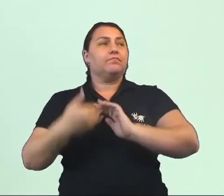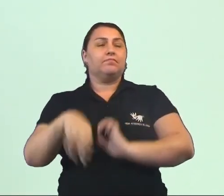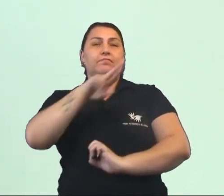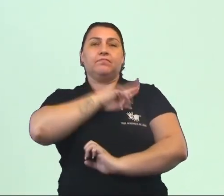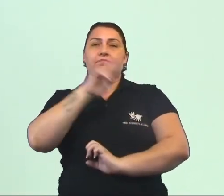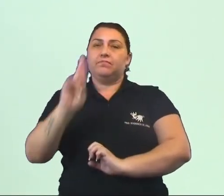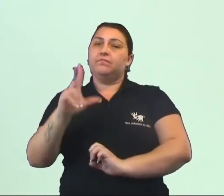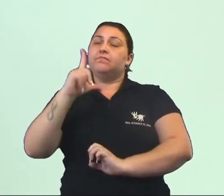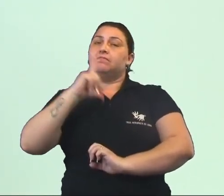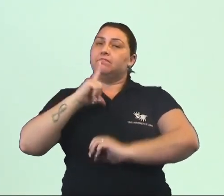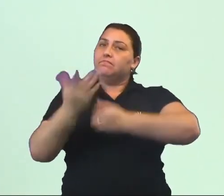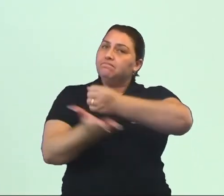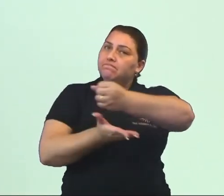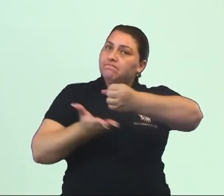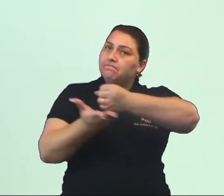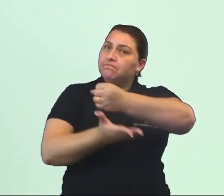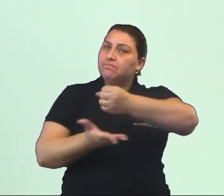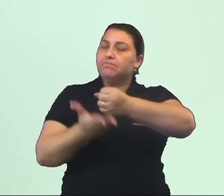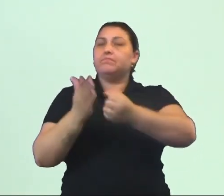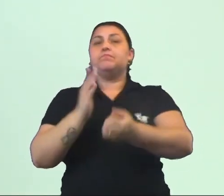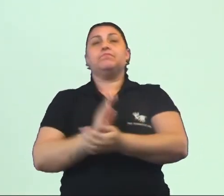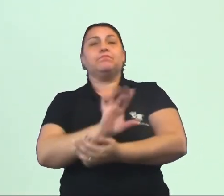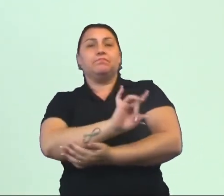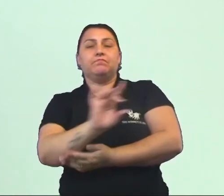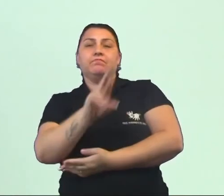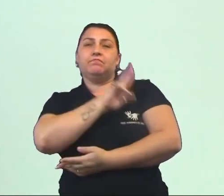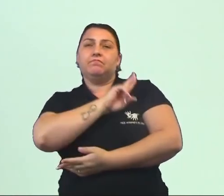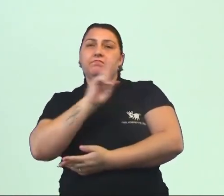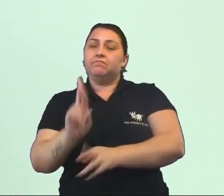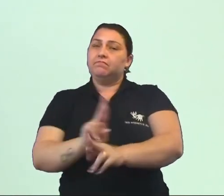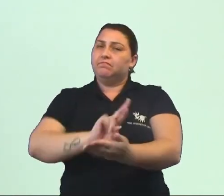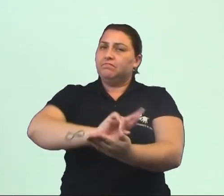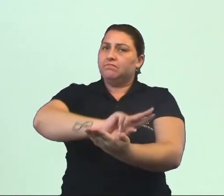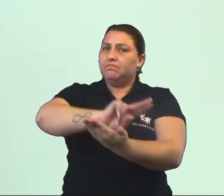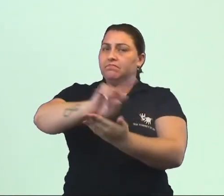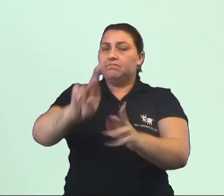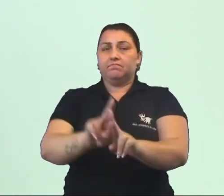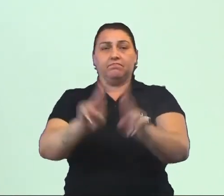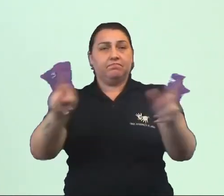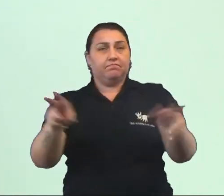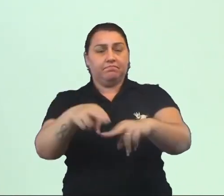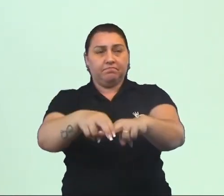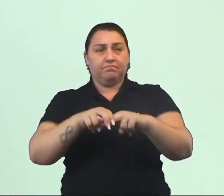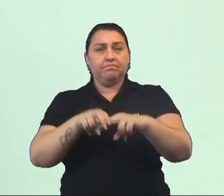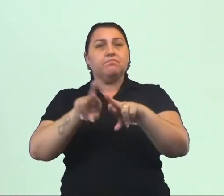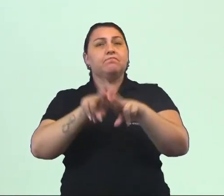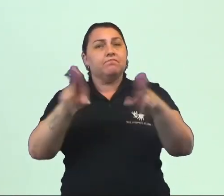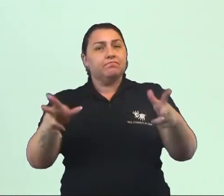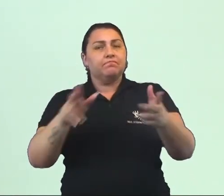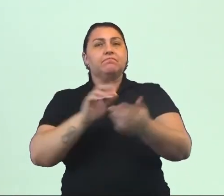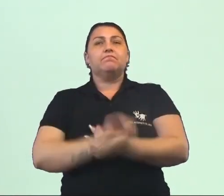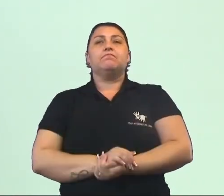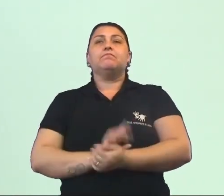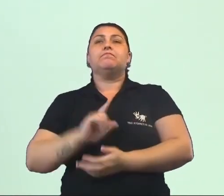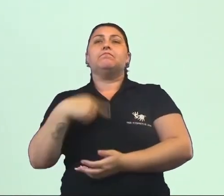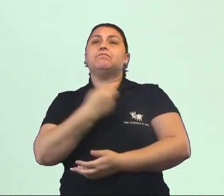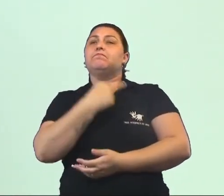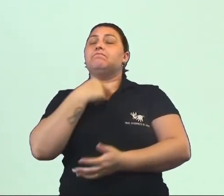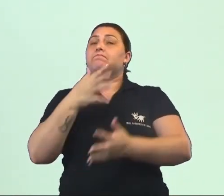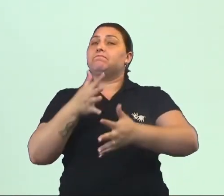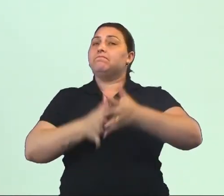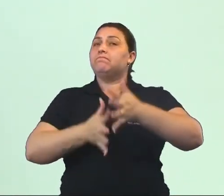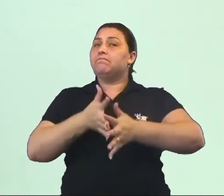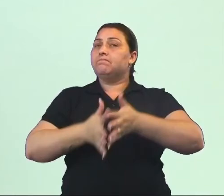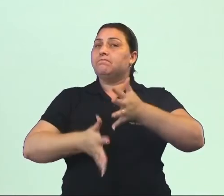religião tem fundamento, e os fundamentos de cada religião são diversos, são diferentes, por isso que elas são diferentes. A gente não pode